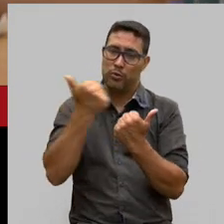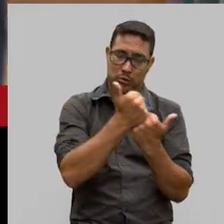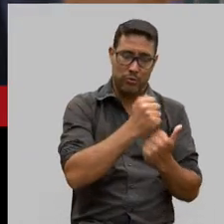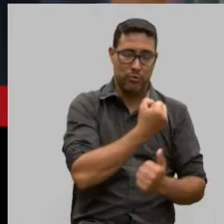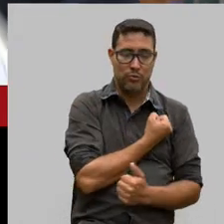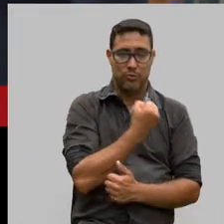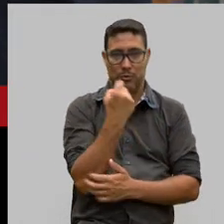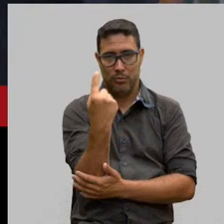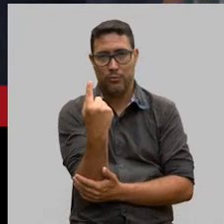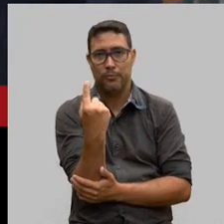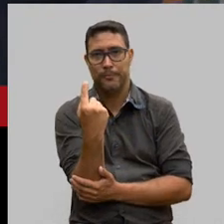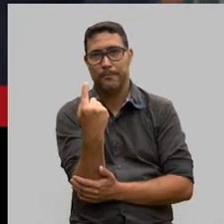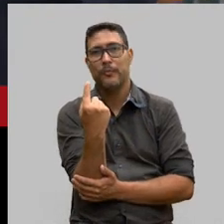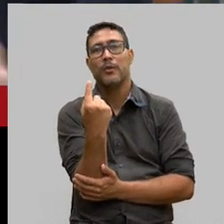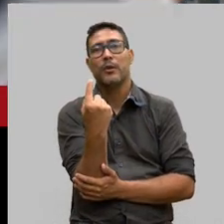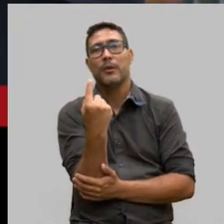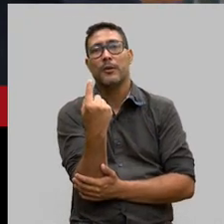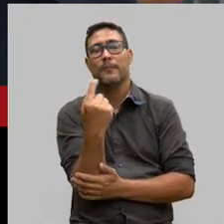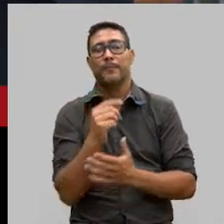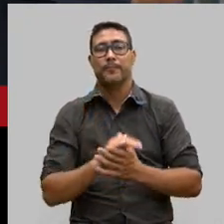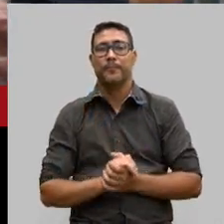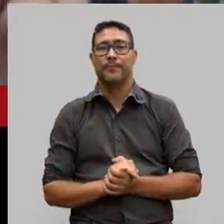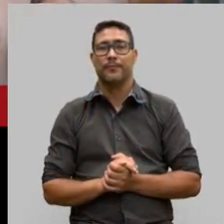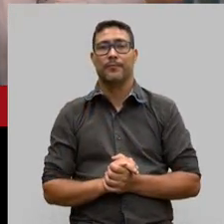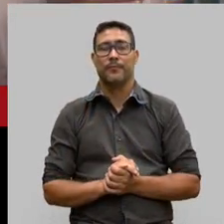um ao